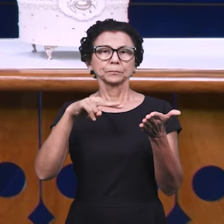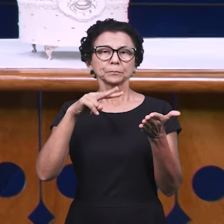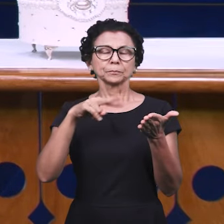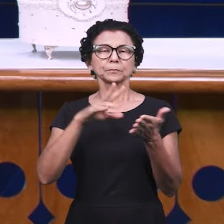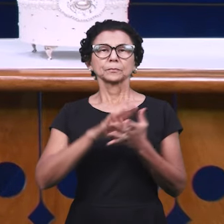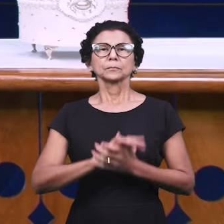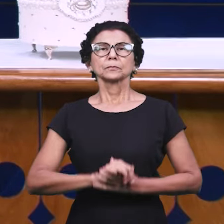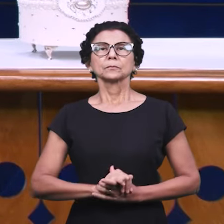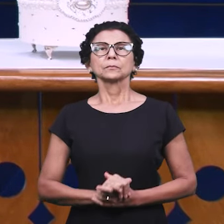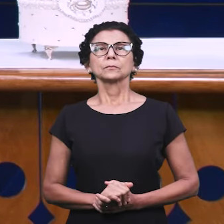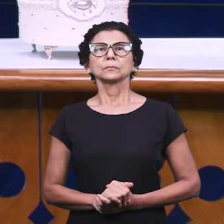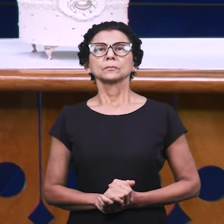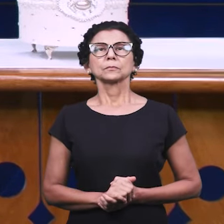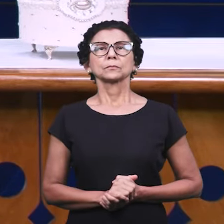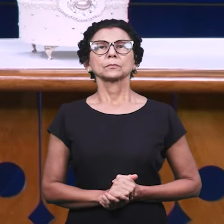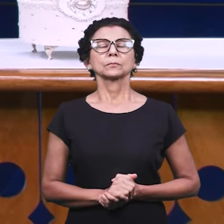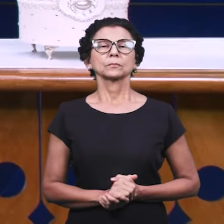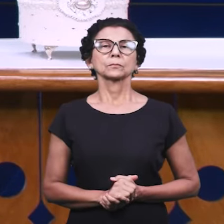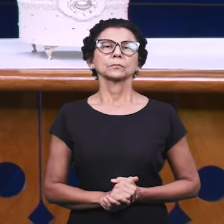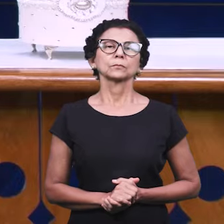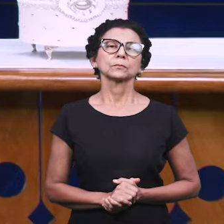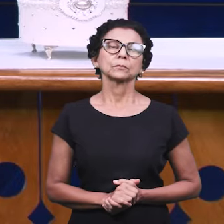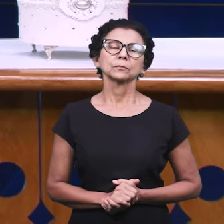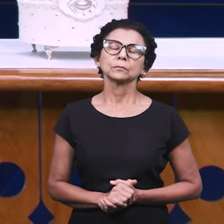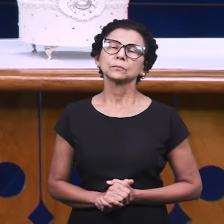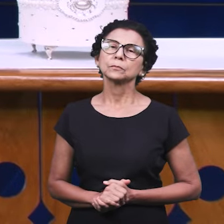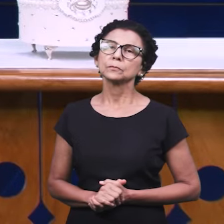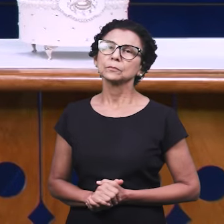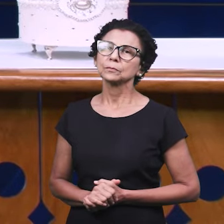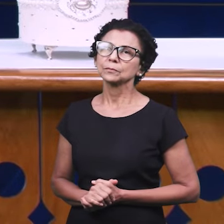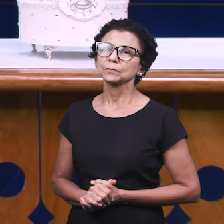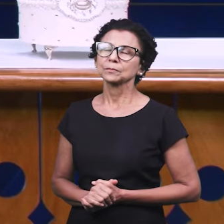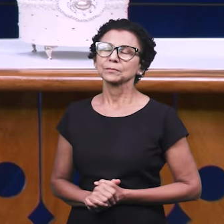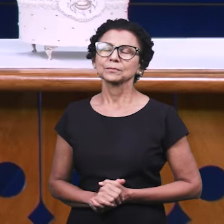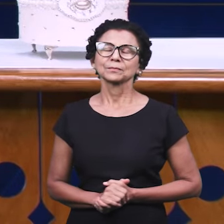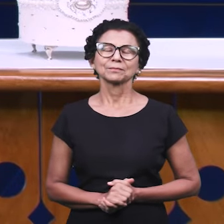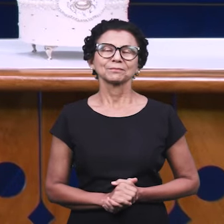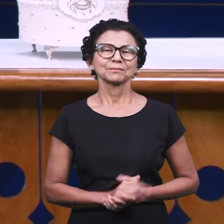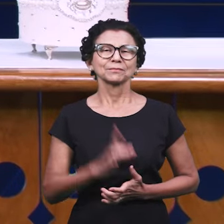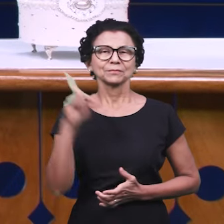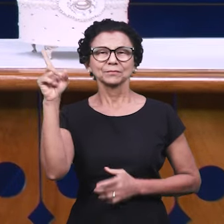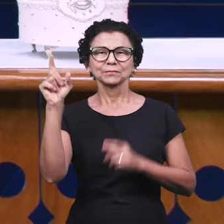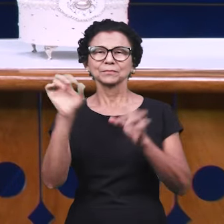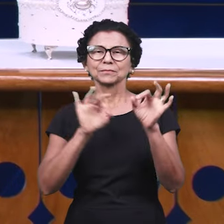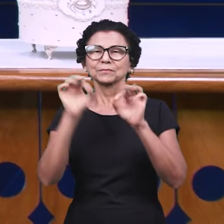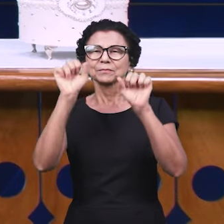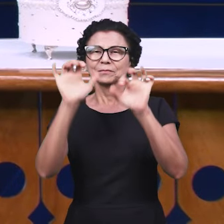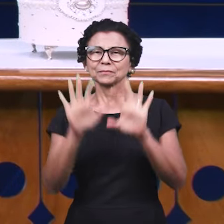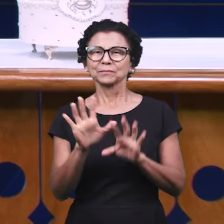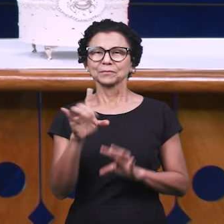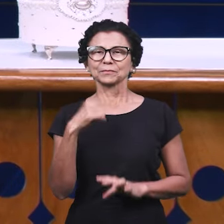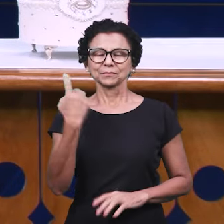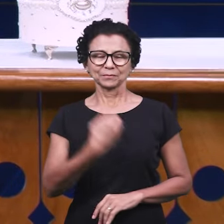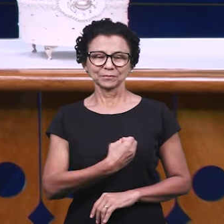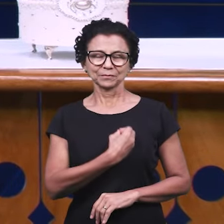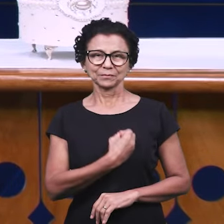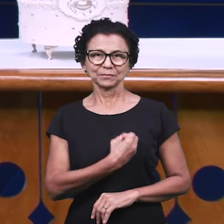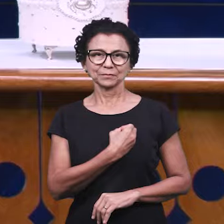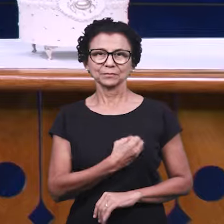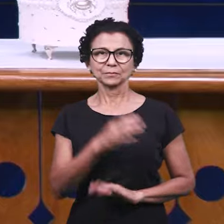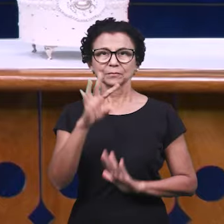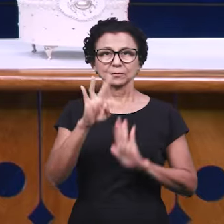e vendo aquilo que o Senhor preparou para nós através da sua palavra. O texto que nós iremos ler está